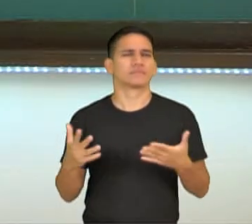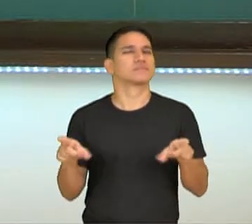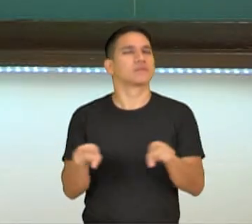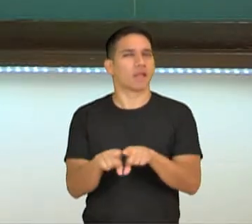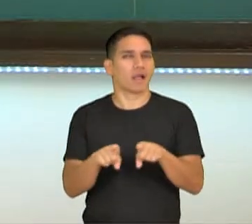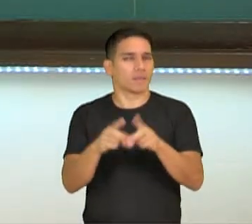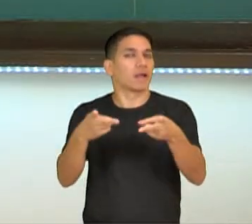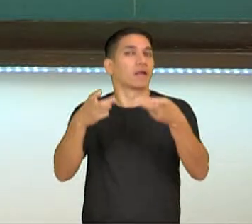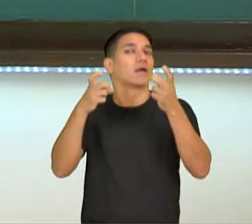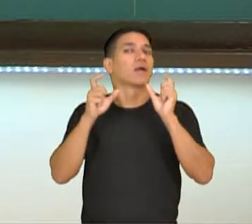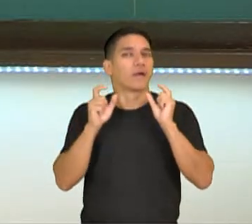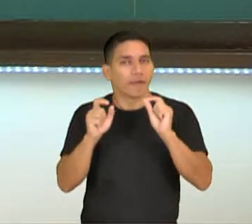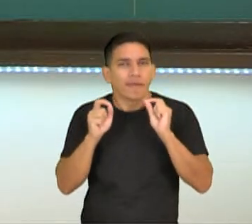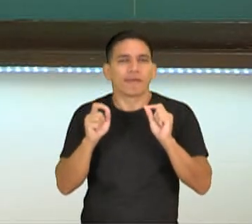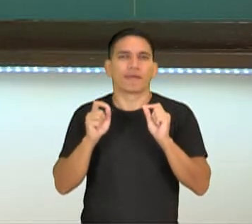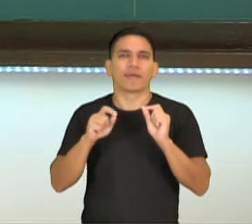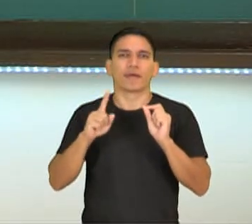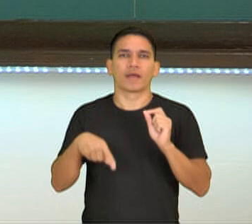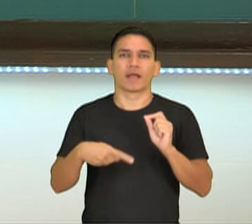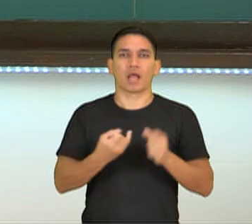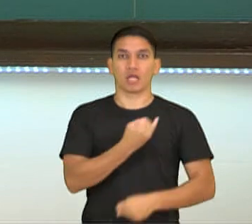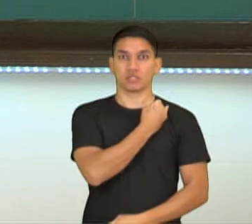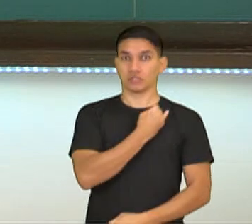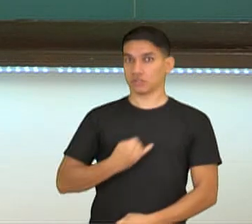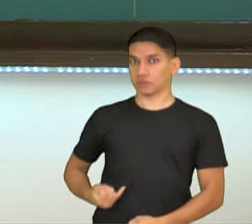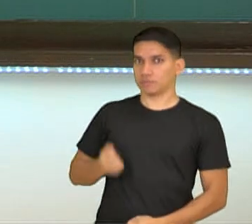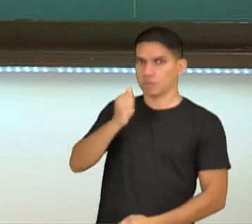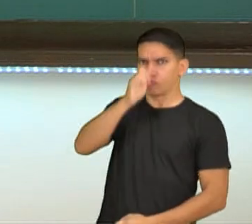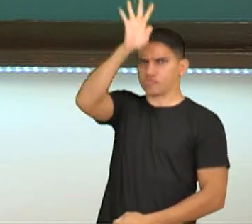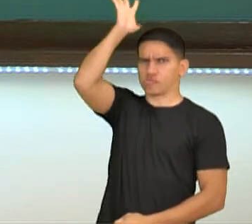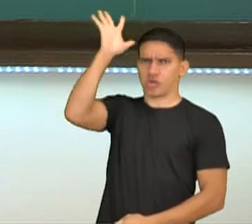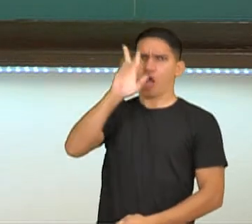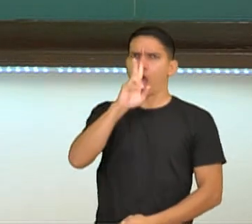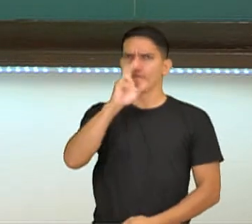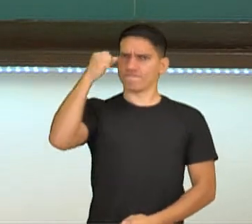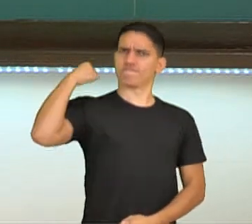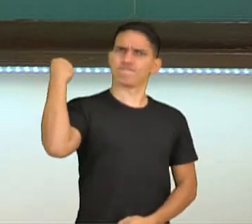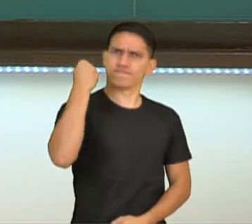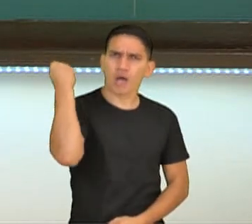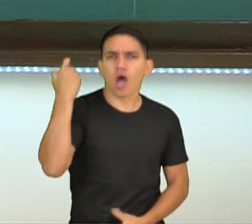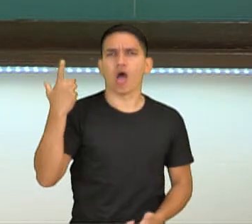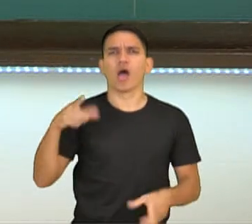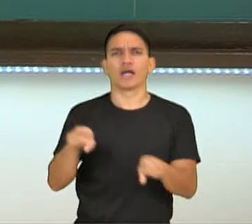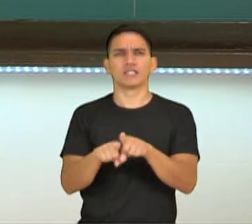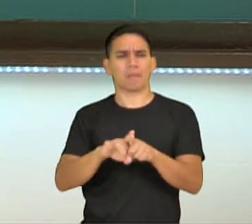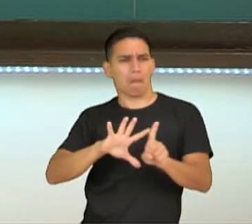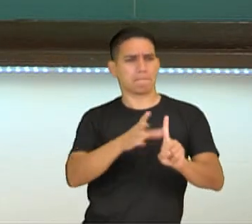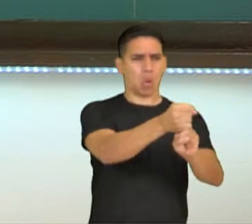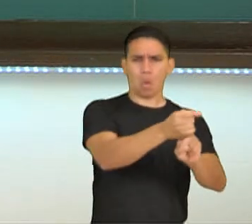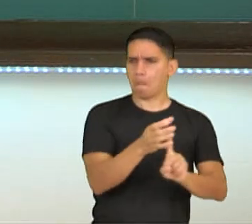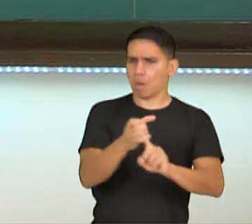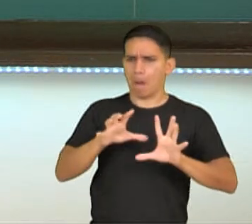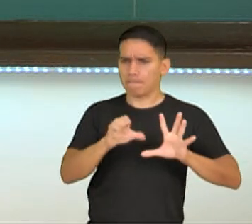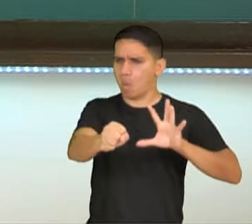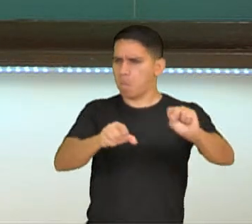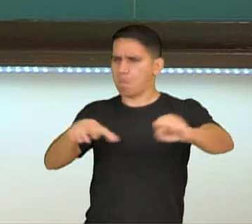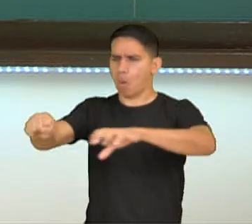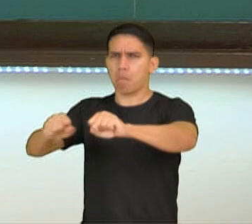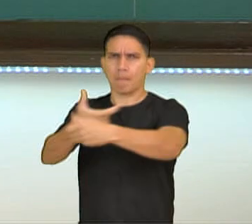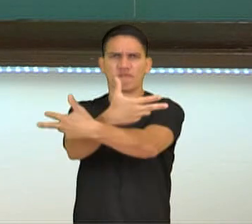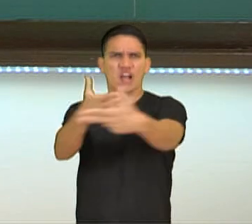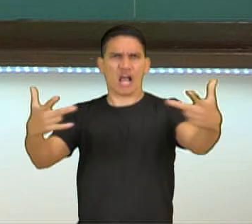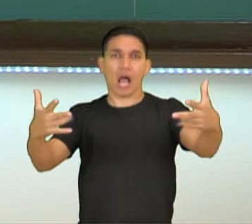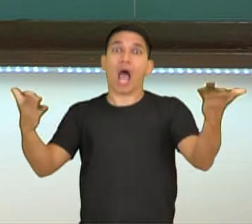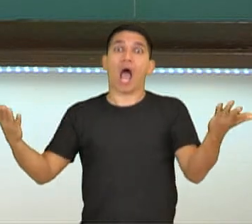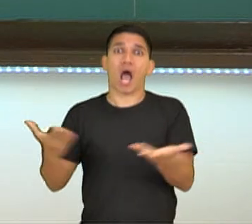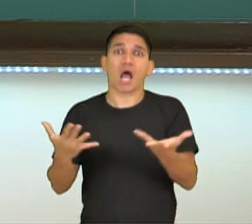a ideia de que esse Império Romano, que foi tão forte, que dominou tantos lugares, ele está em decadência.